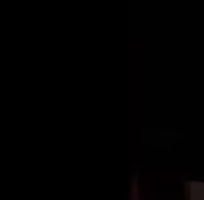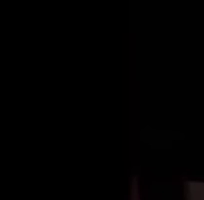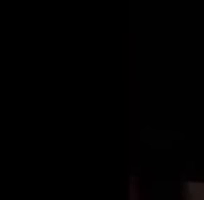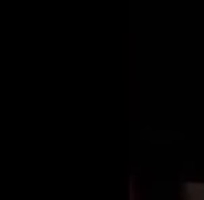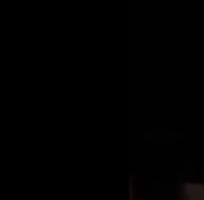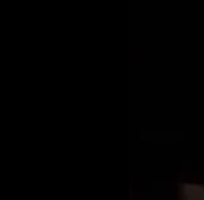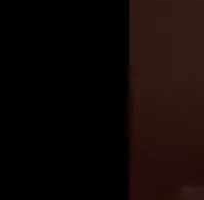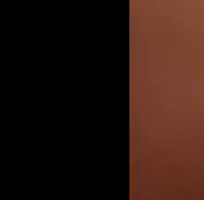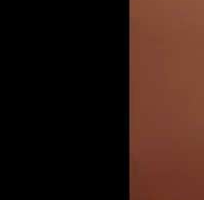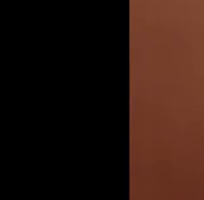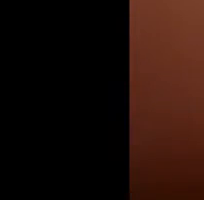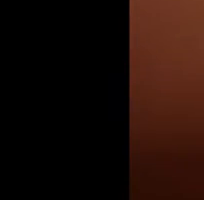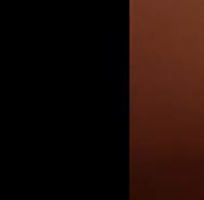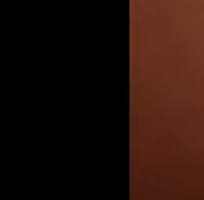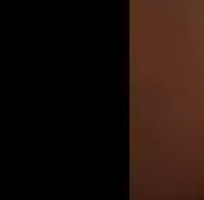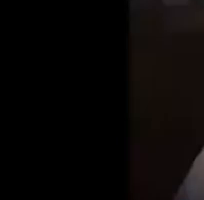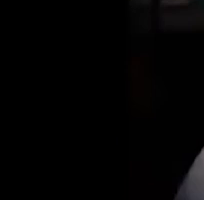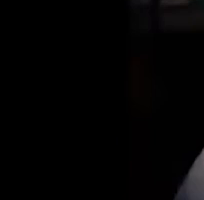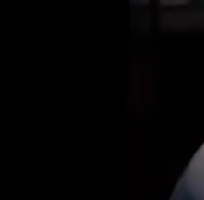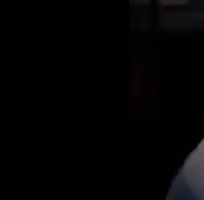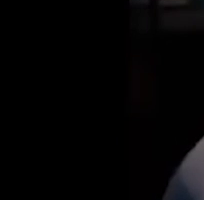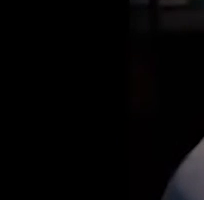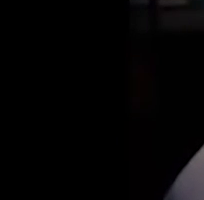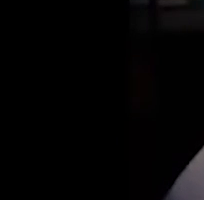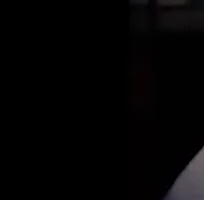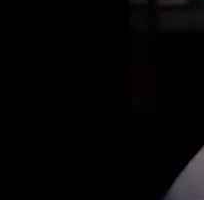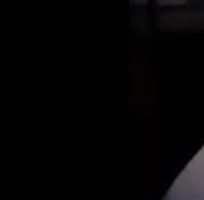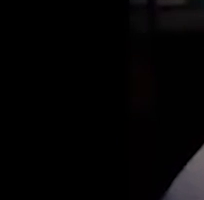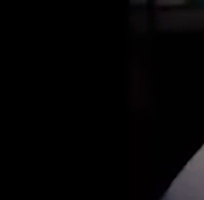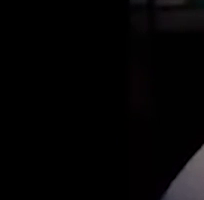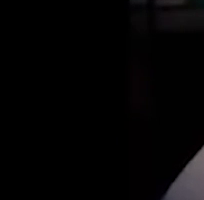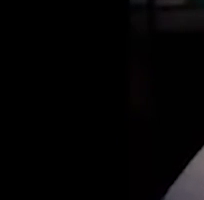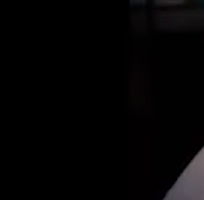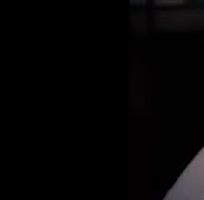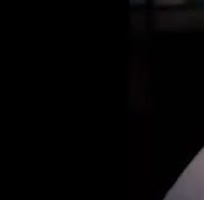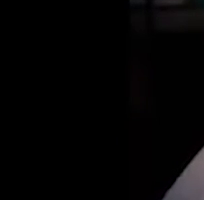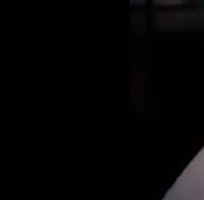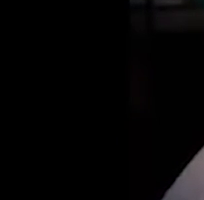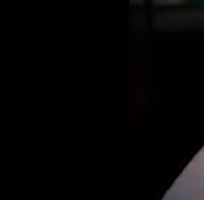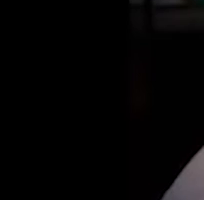E aí E aí